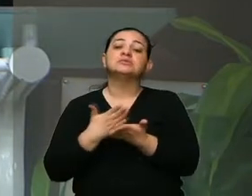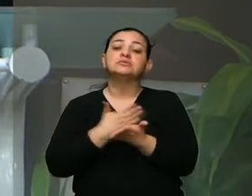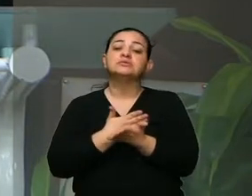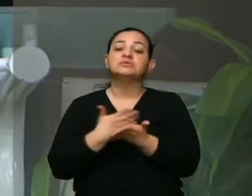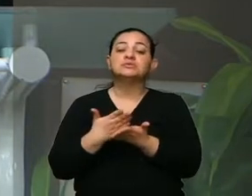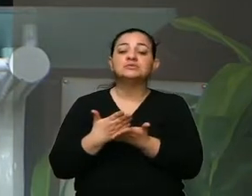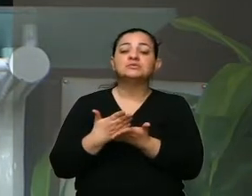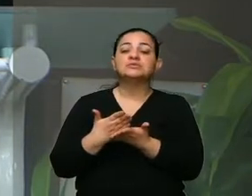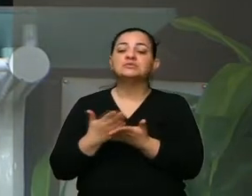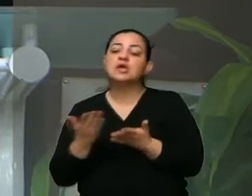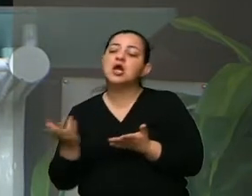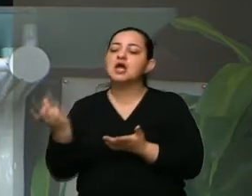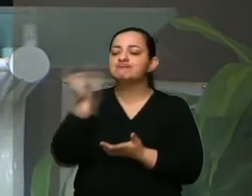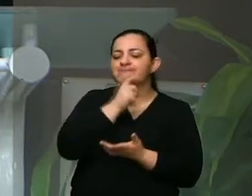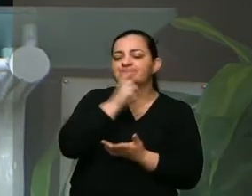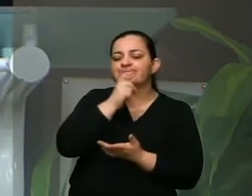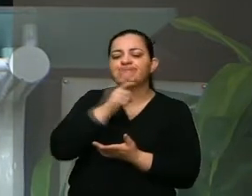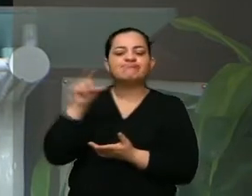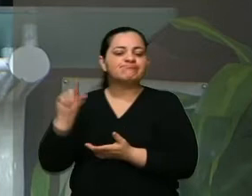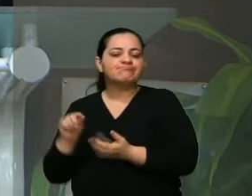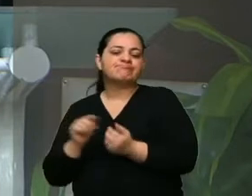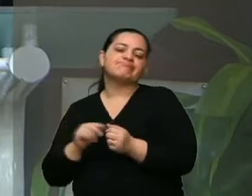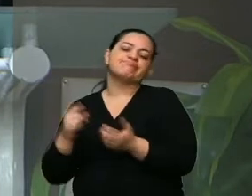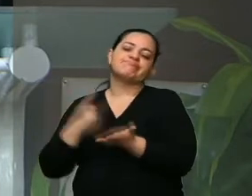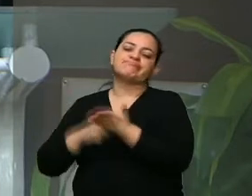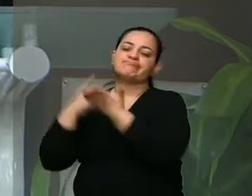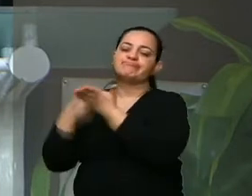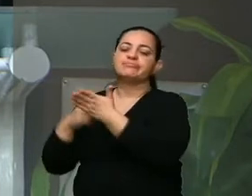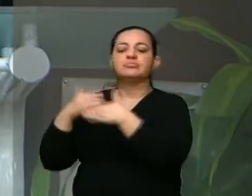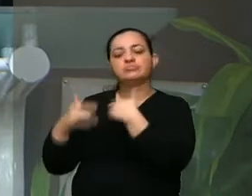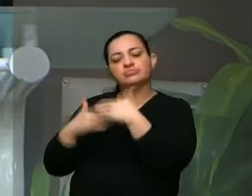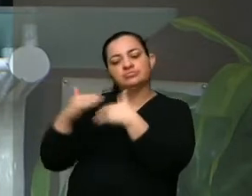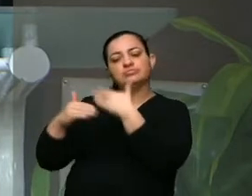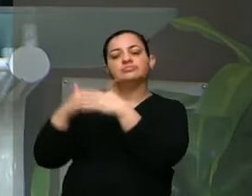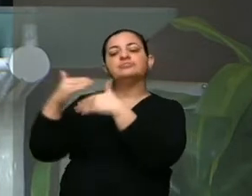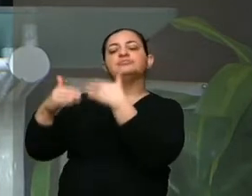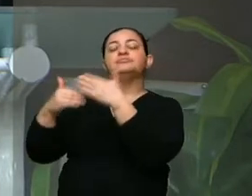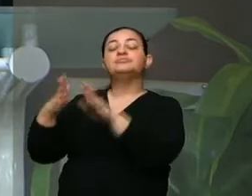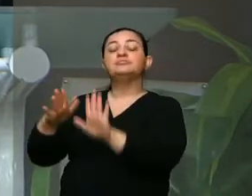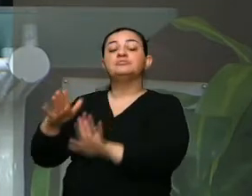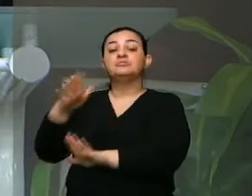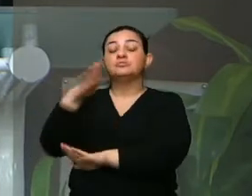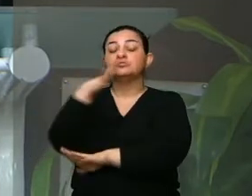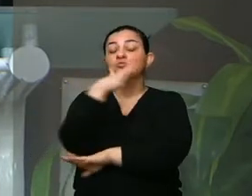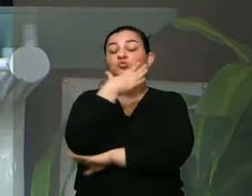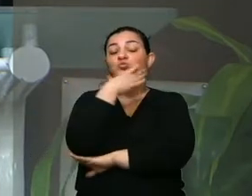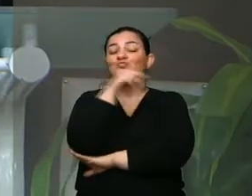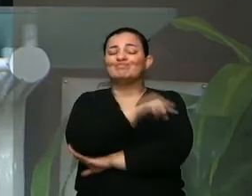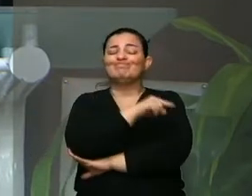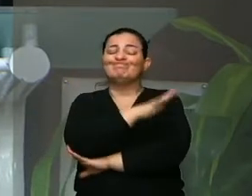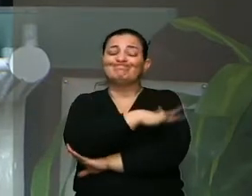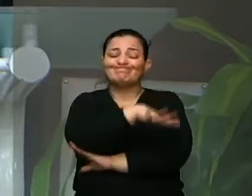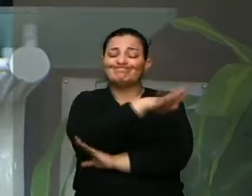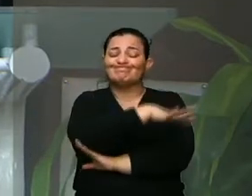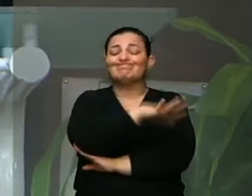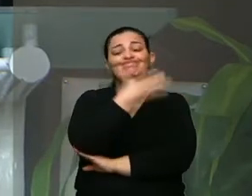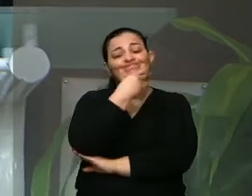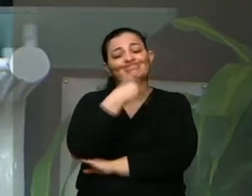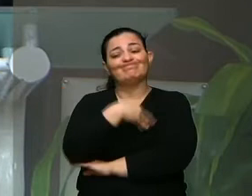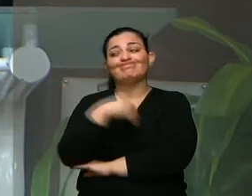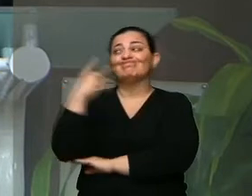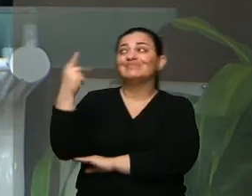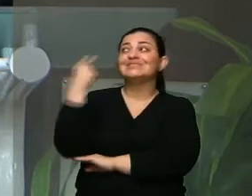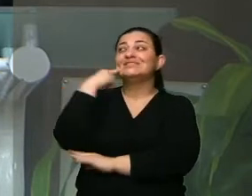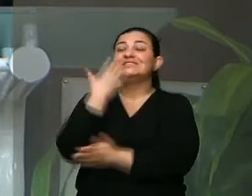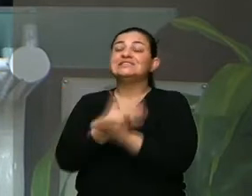trapacear seus negócios e aí vai os teus servos estão sem redondo eles